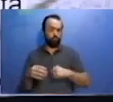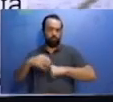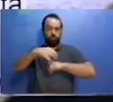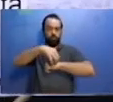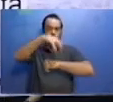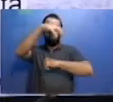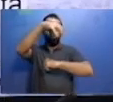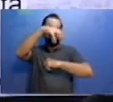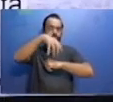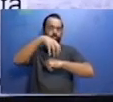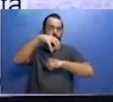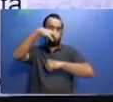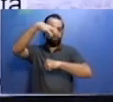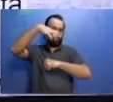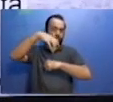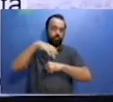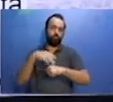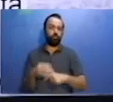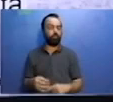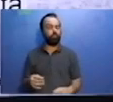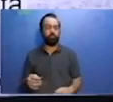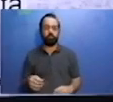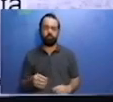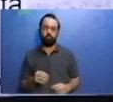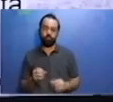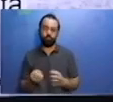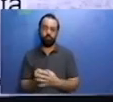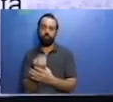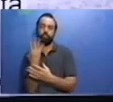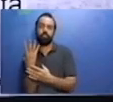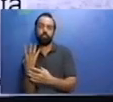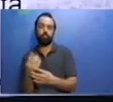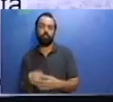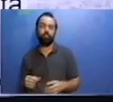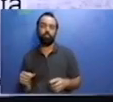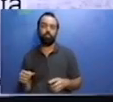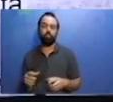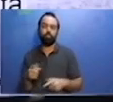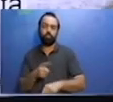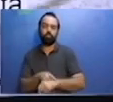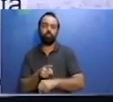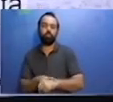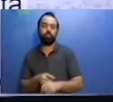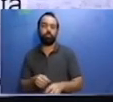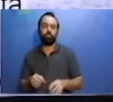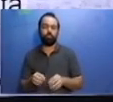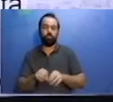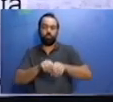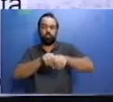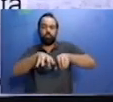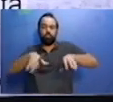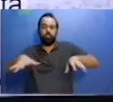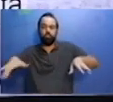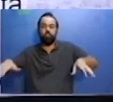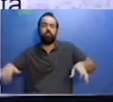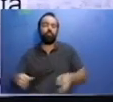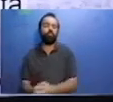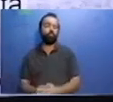é uma estrutura que eventualmente se forma durante a reprodução dos fungos. Então, essa é a parte mais